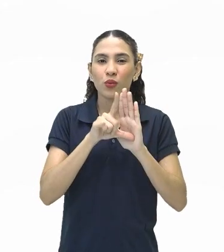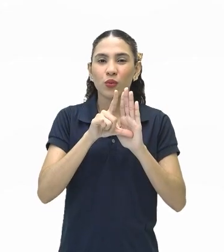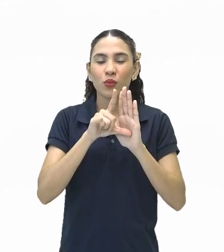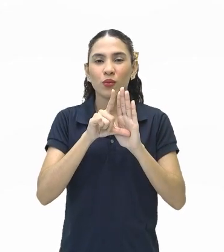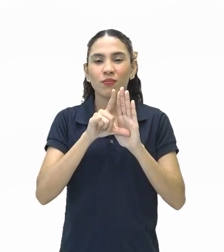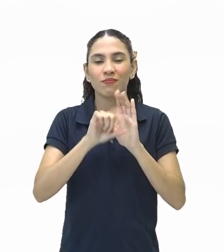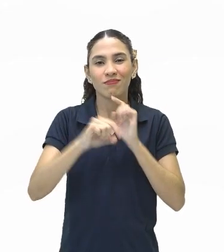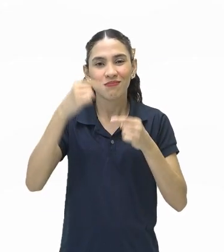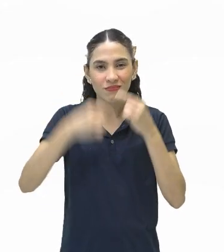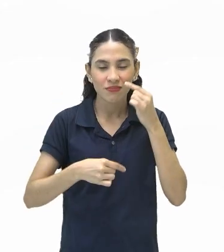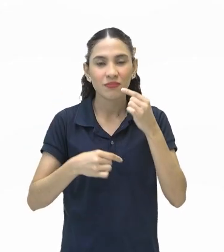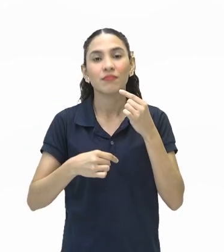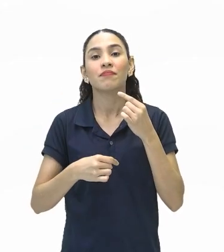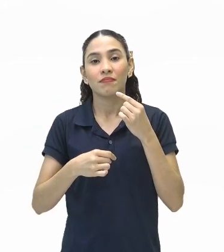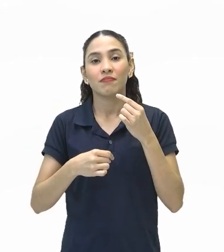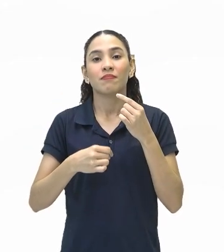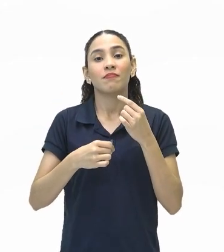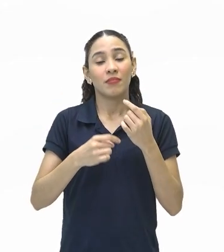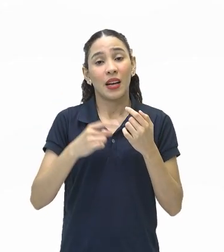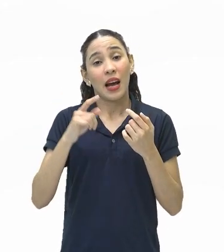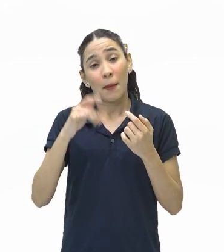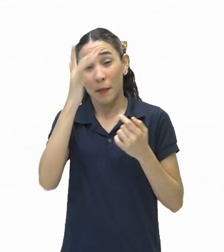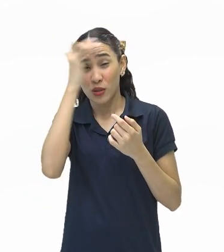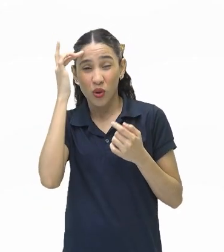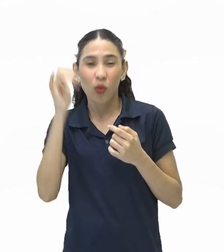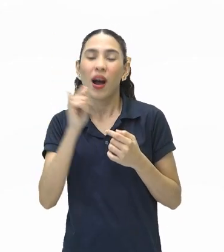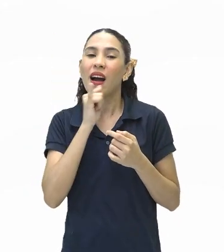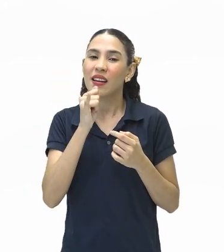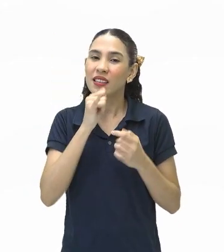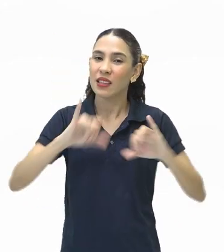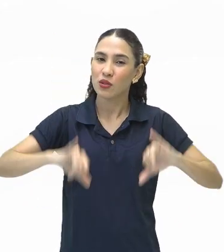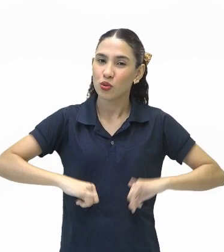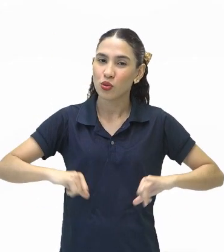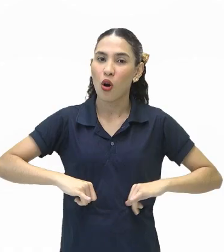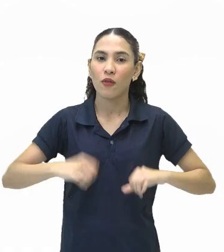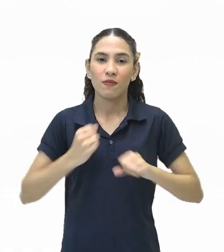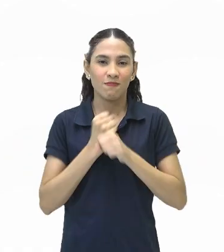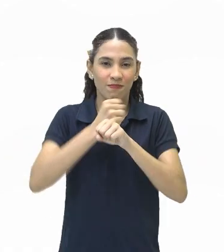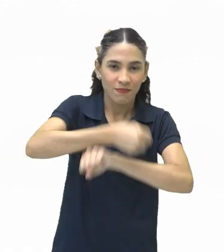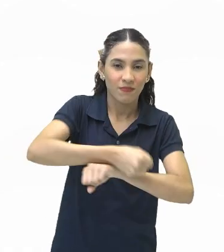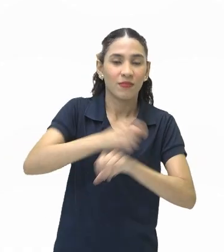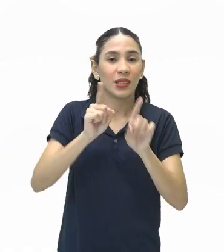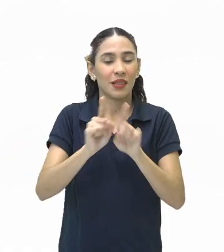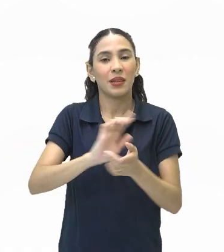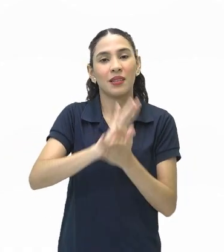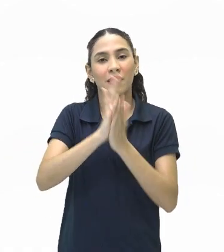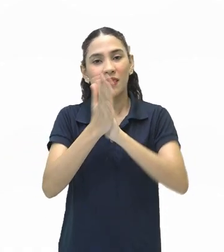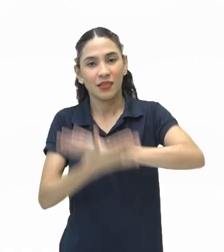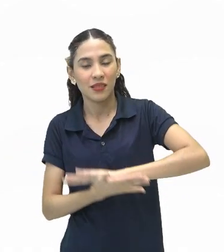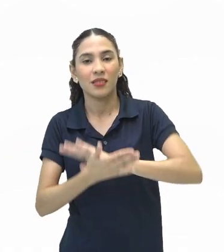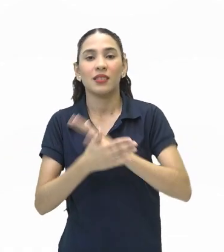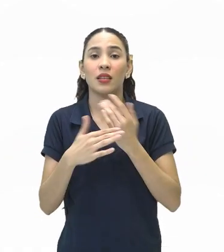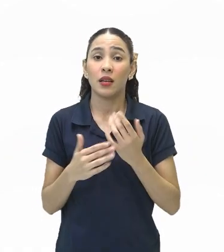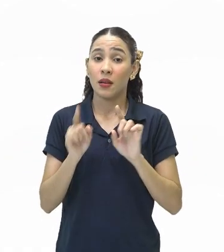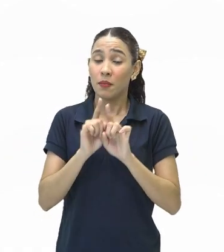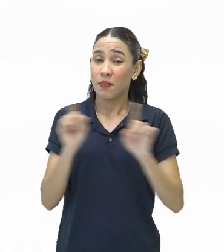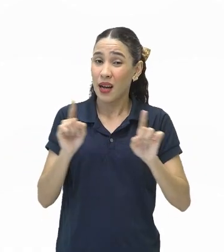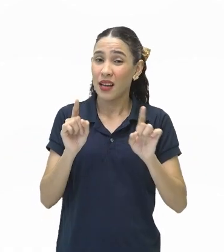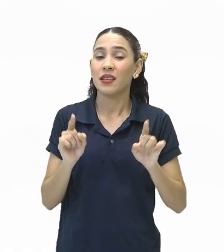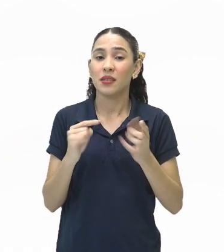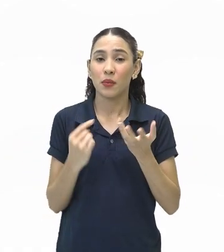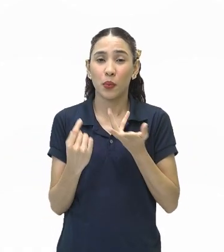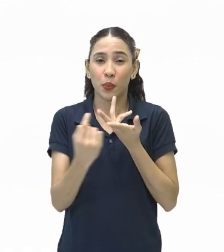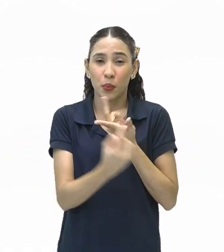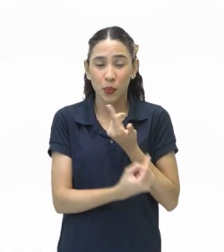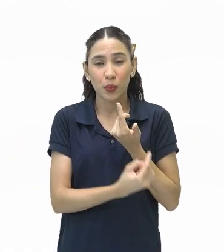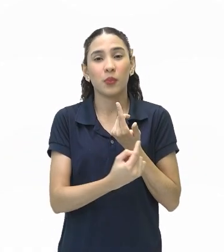integridade humana, em que as pessoas são vítimas do trabalho forçado e discriminado. Apesar disso tudo aí,